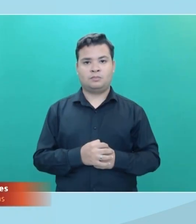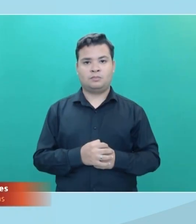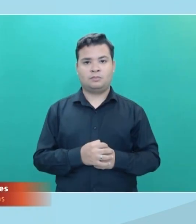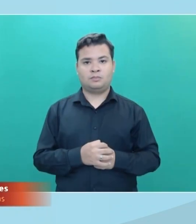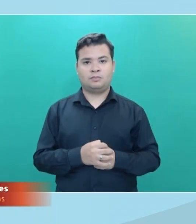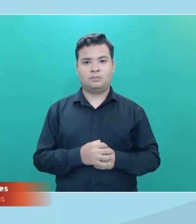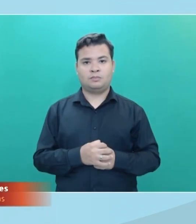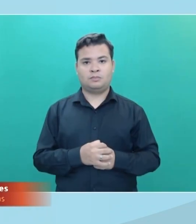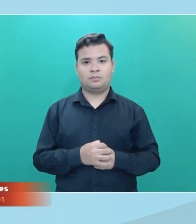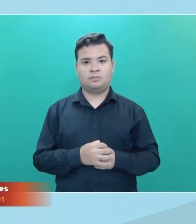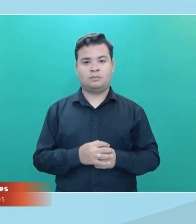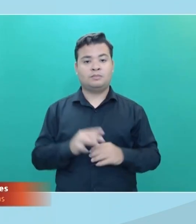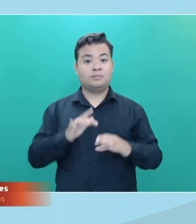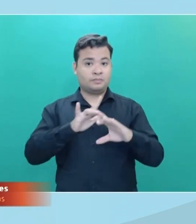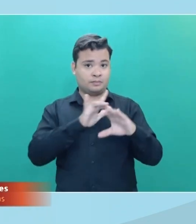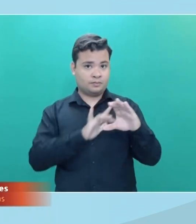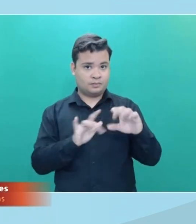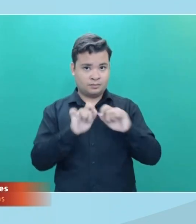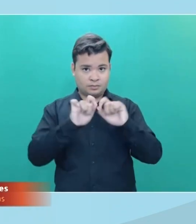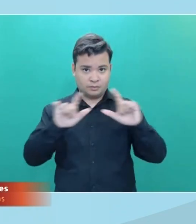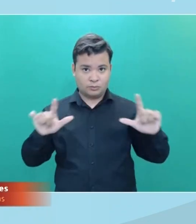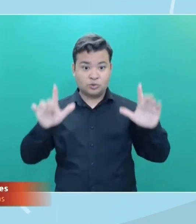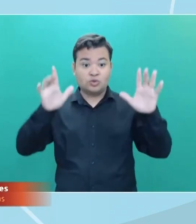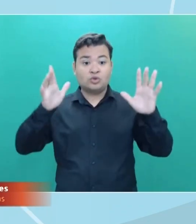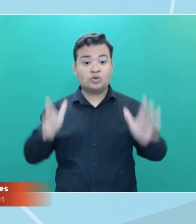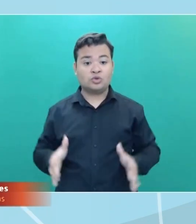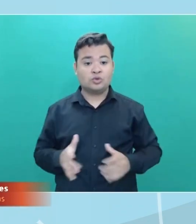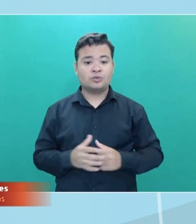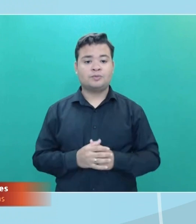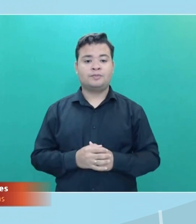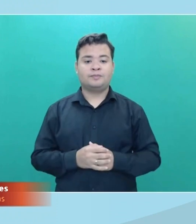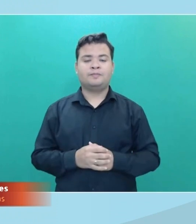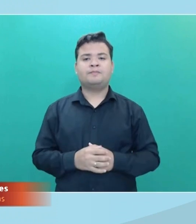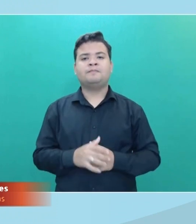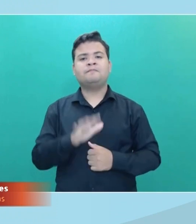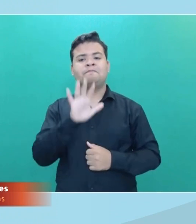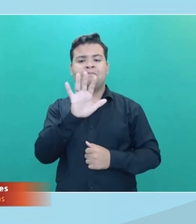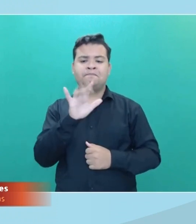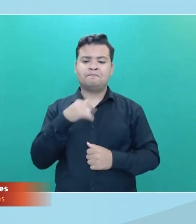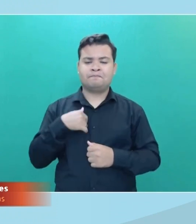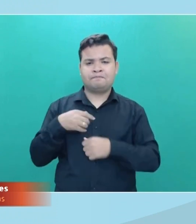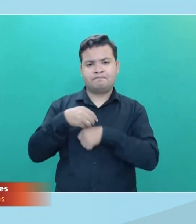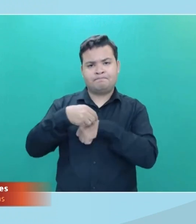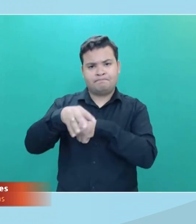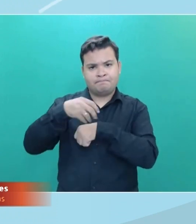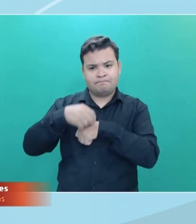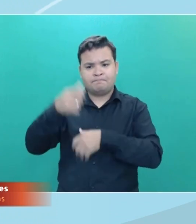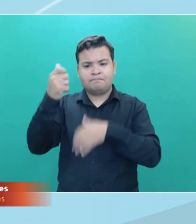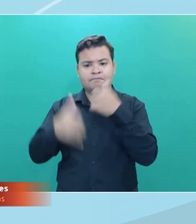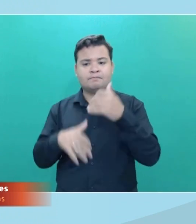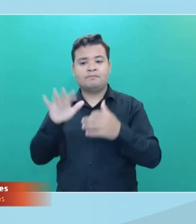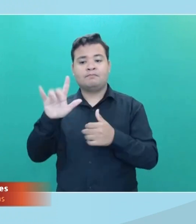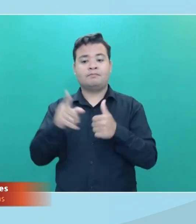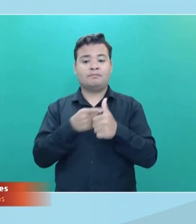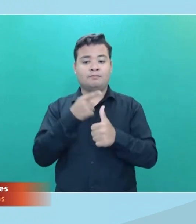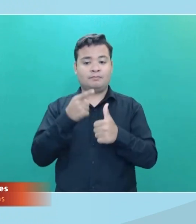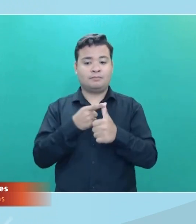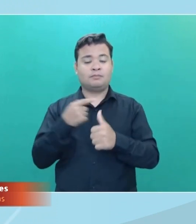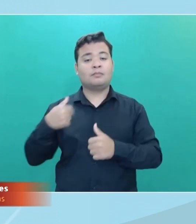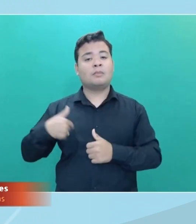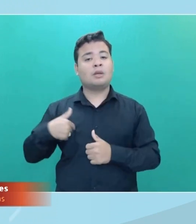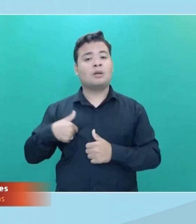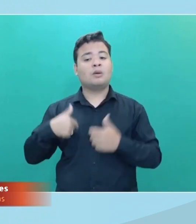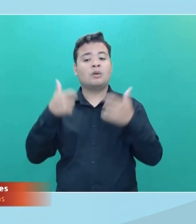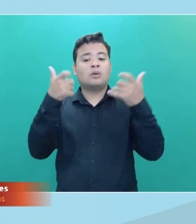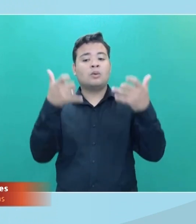Estamos de volta com Conexões e antes de te dar algumas dicas, eu só vou também te falar